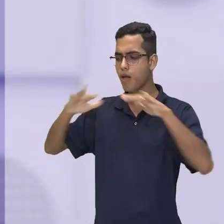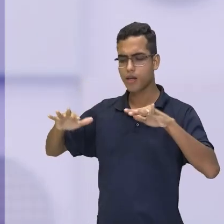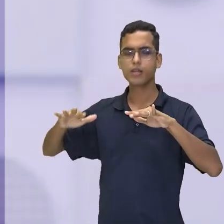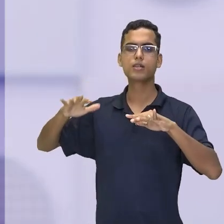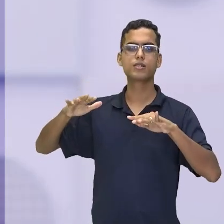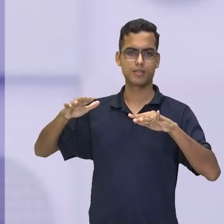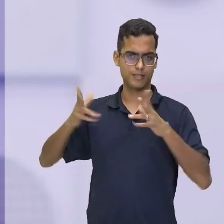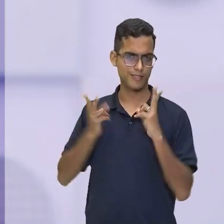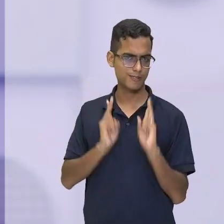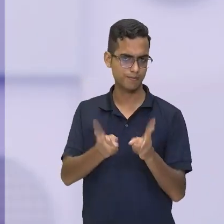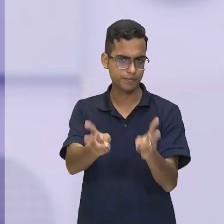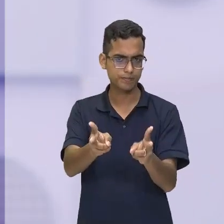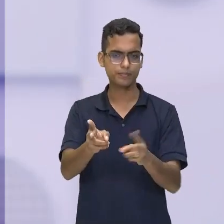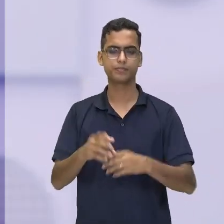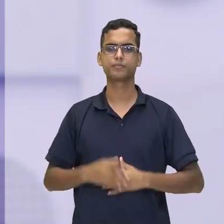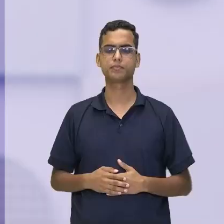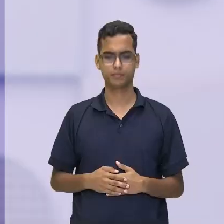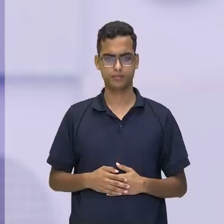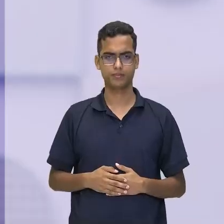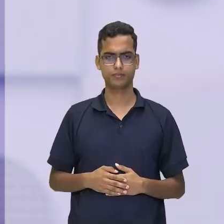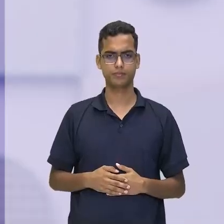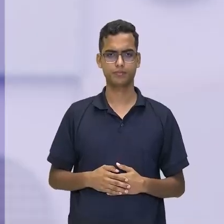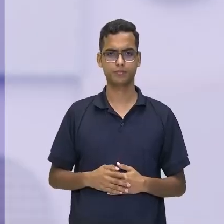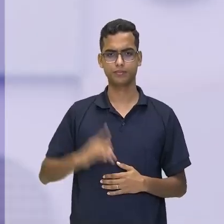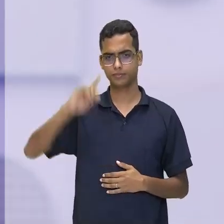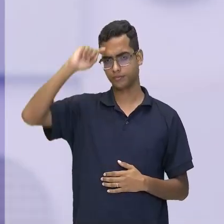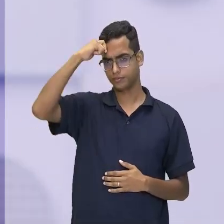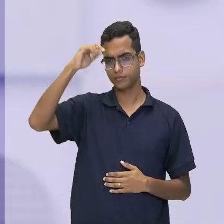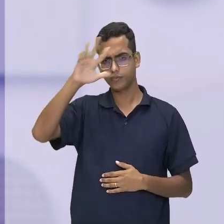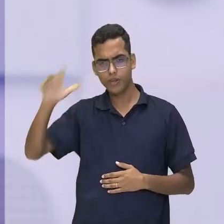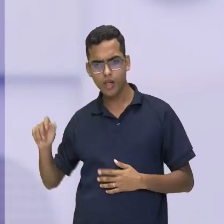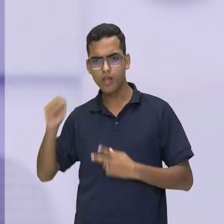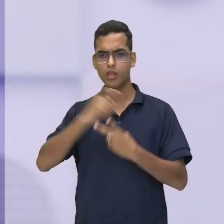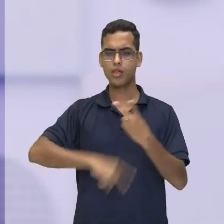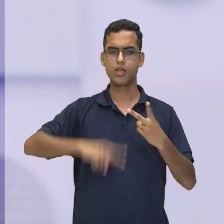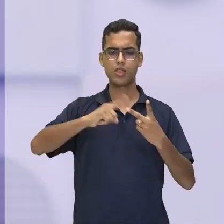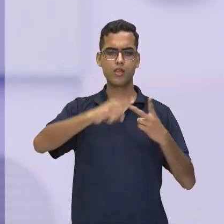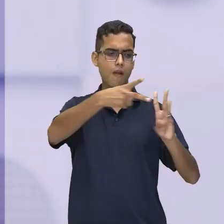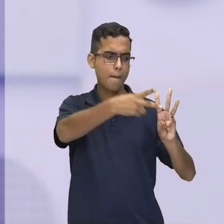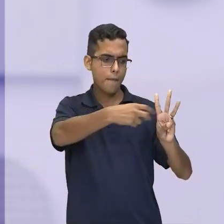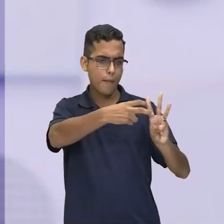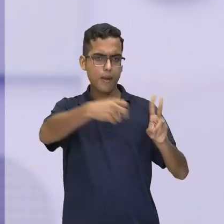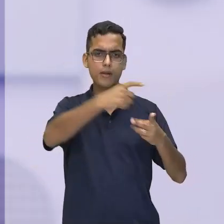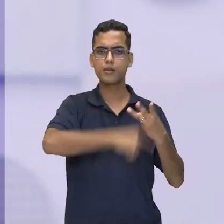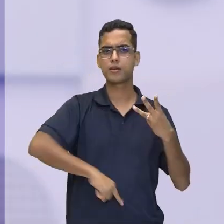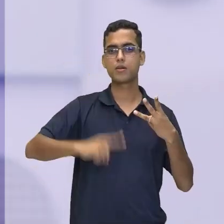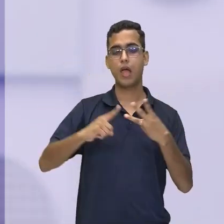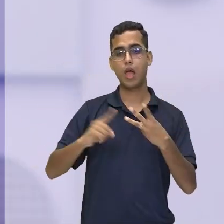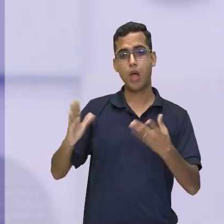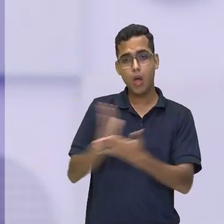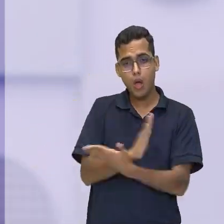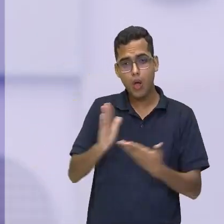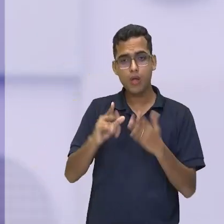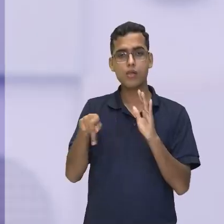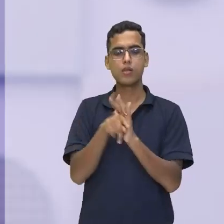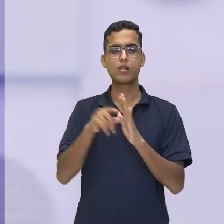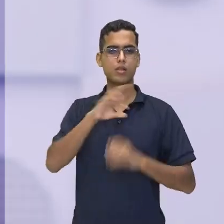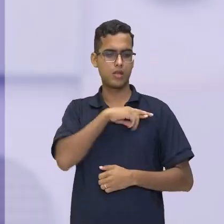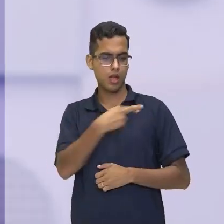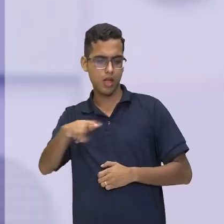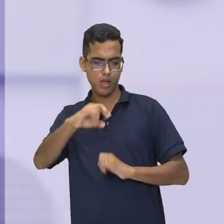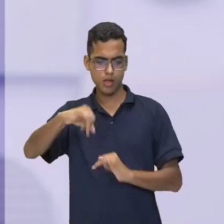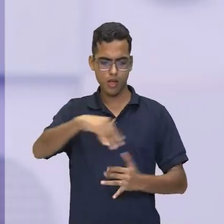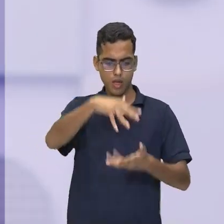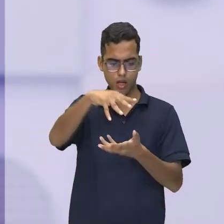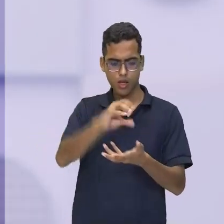meio ambiente. As religiões de matriz indígena, as religiões de matriz africana, algumas religiões orientais, elas